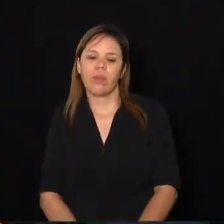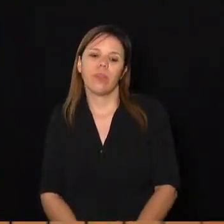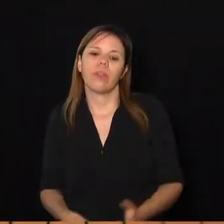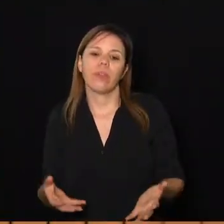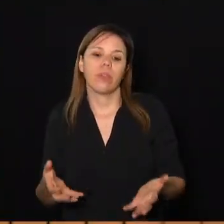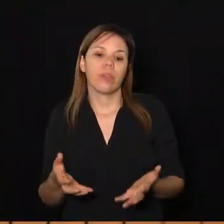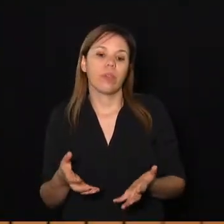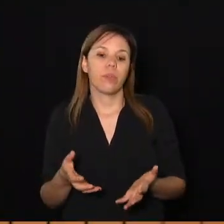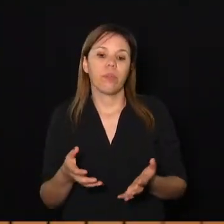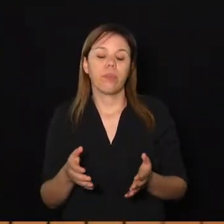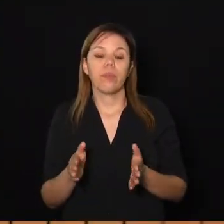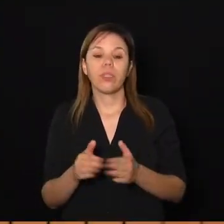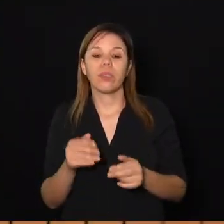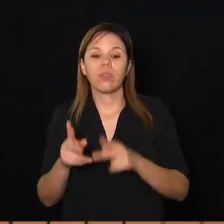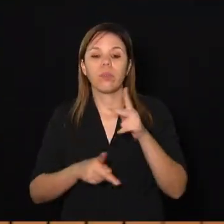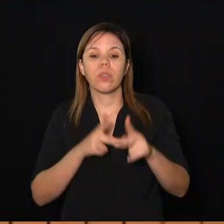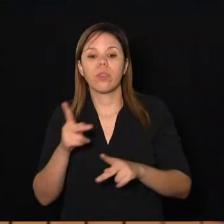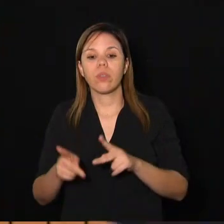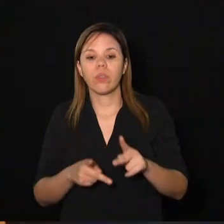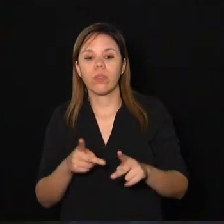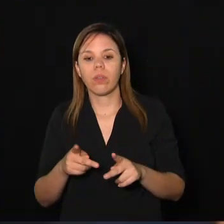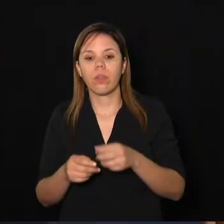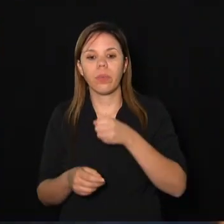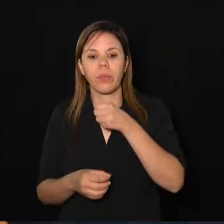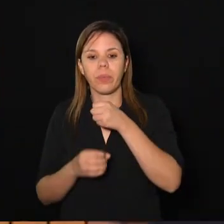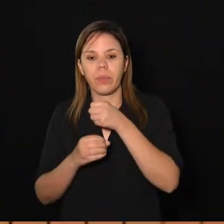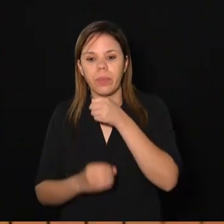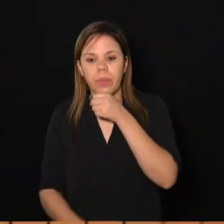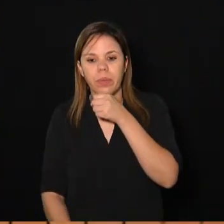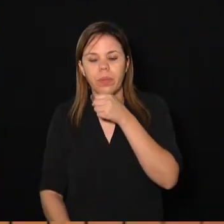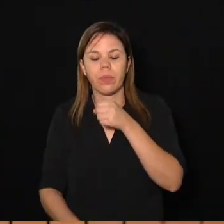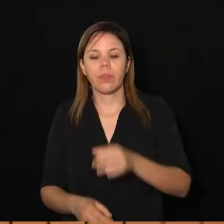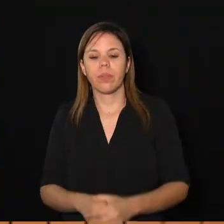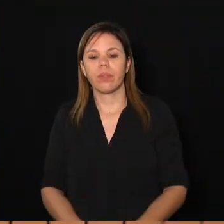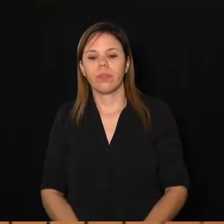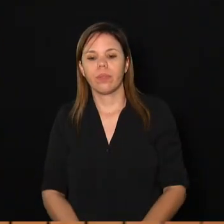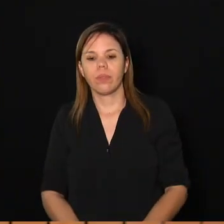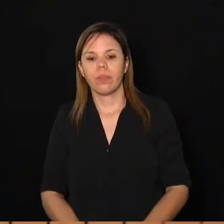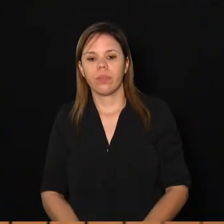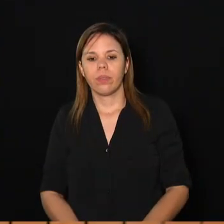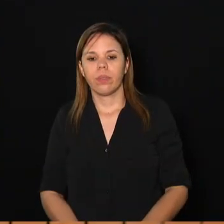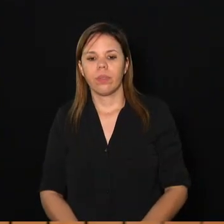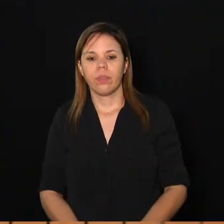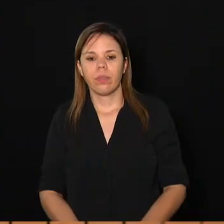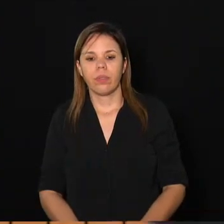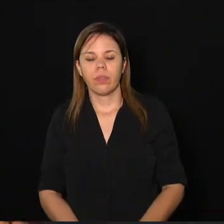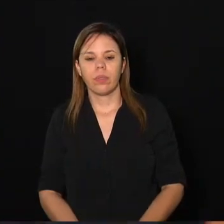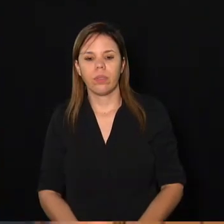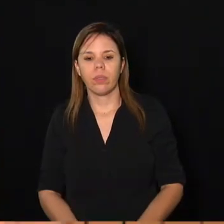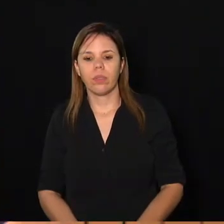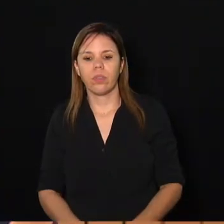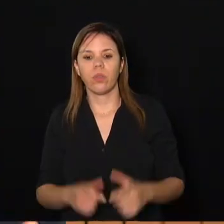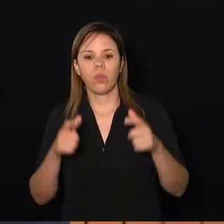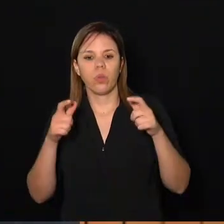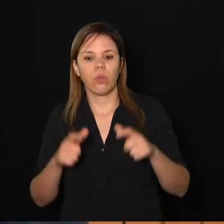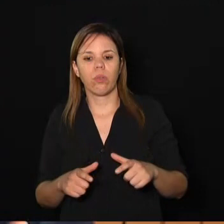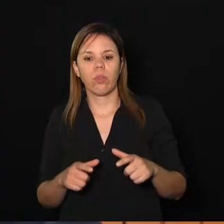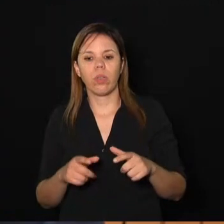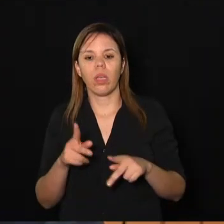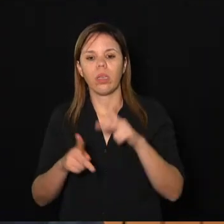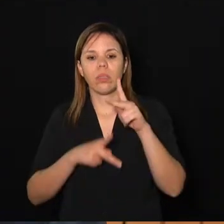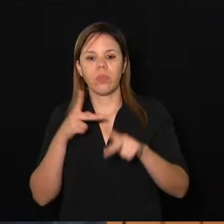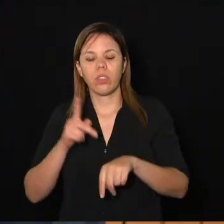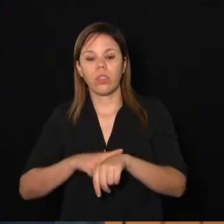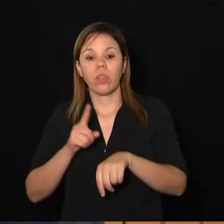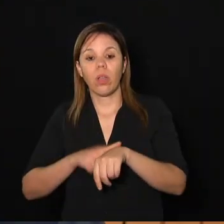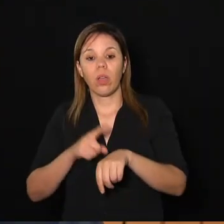vou pedir ao pessoal que possa estar ali e pedir para cerimonial avaliar até que ponto as pessoas que eu preciso ter um